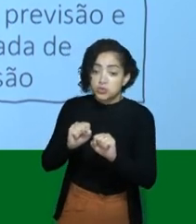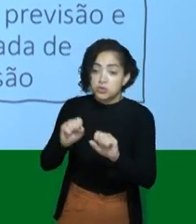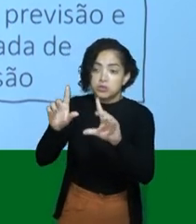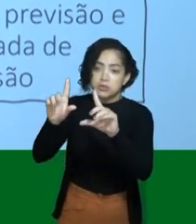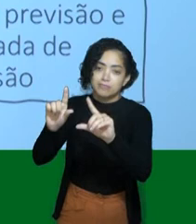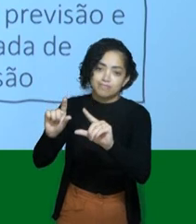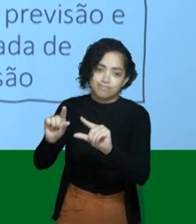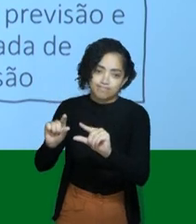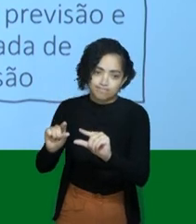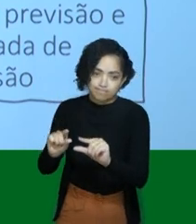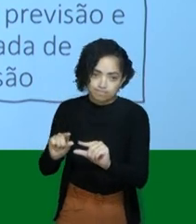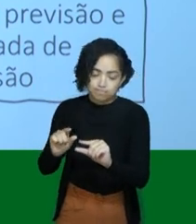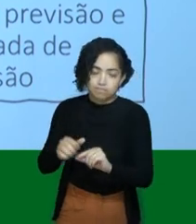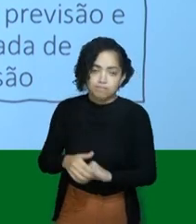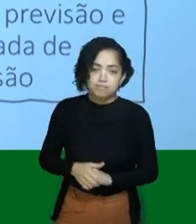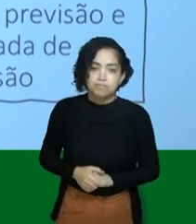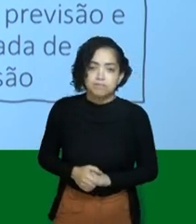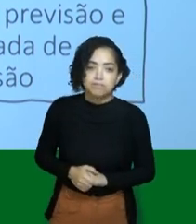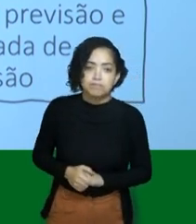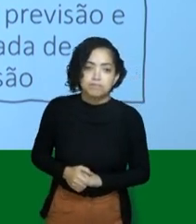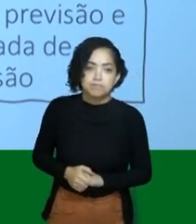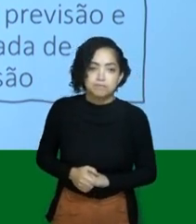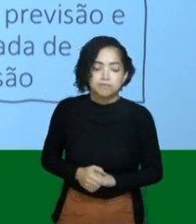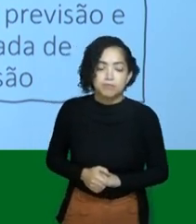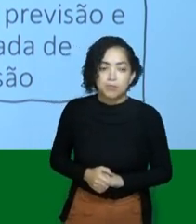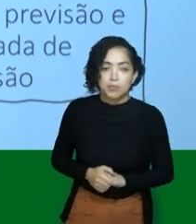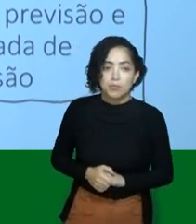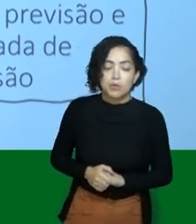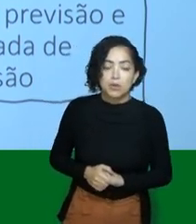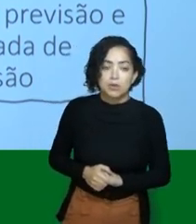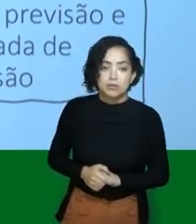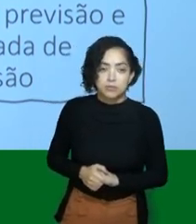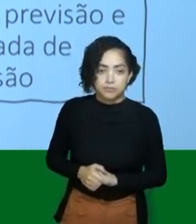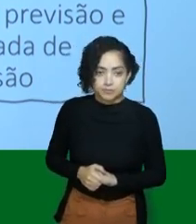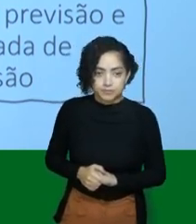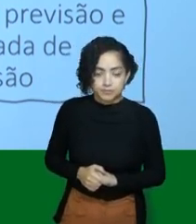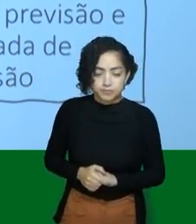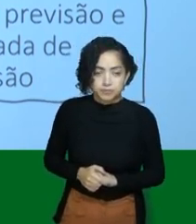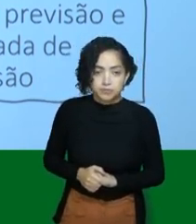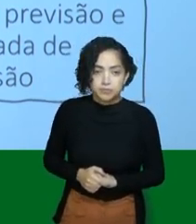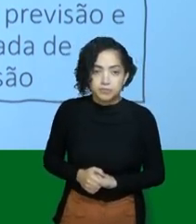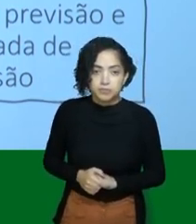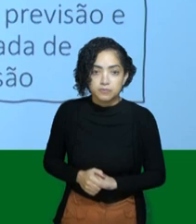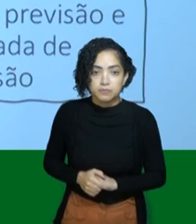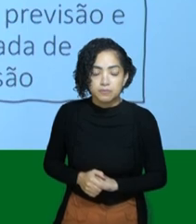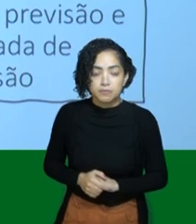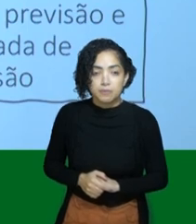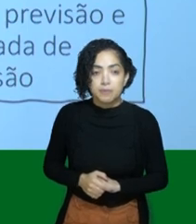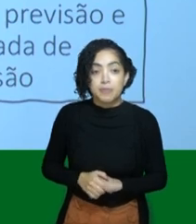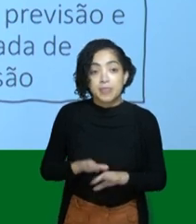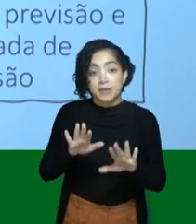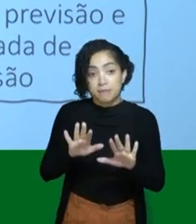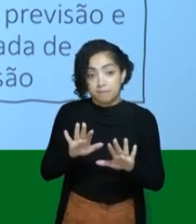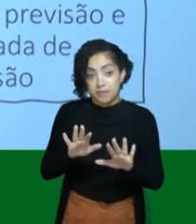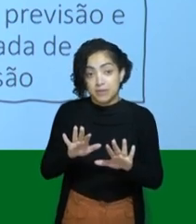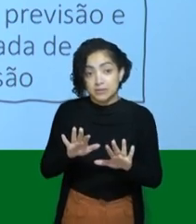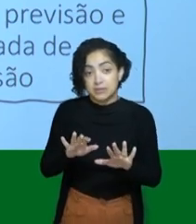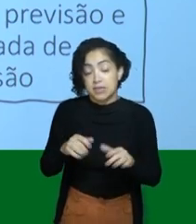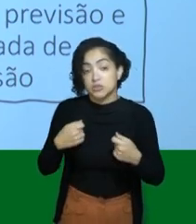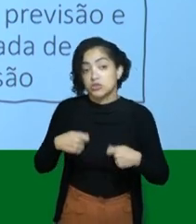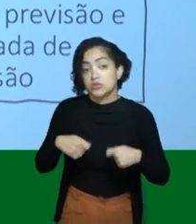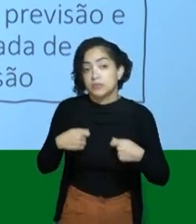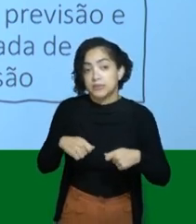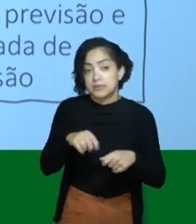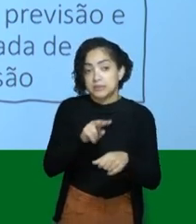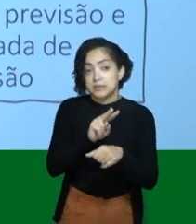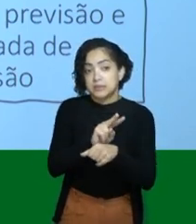o impacto, então, na infraestrutura, mortes e destruição. Mas, para isso, olha só, a gente